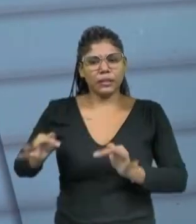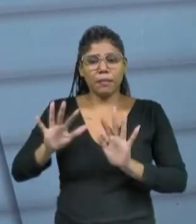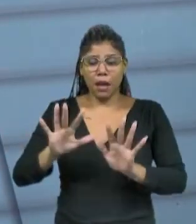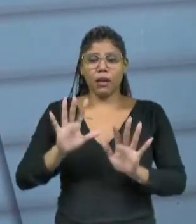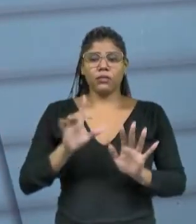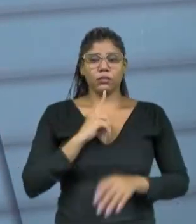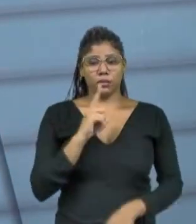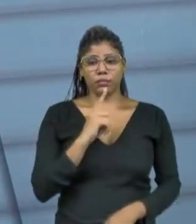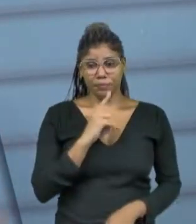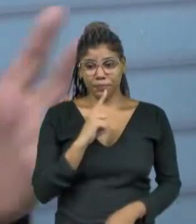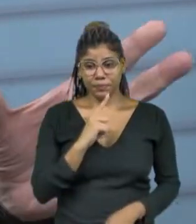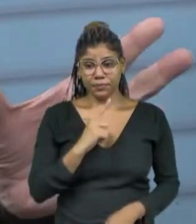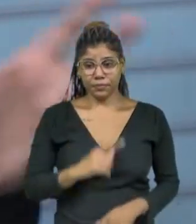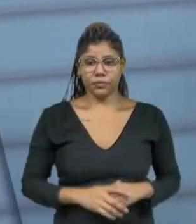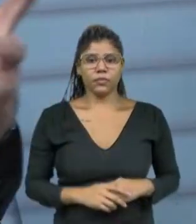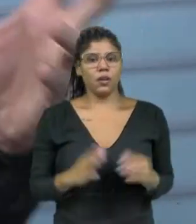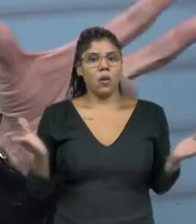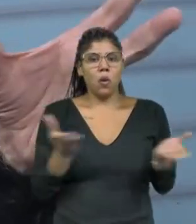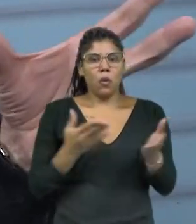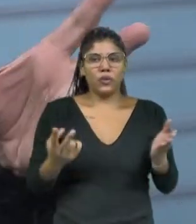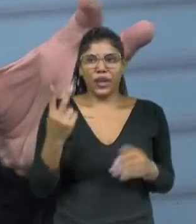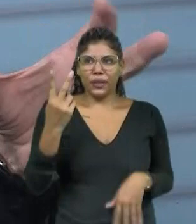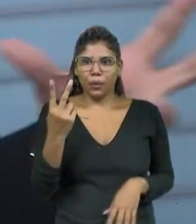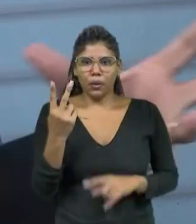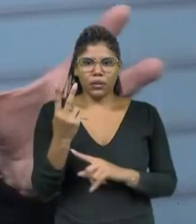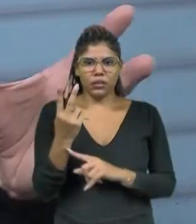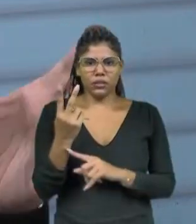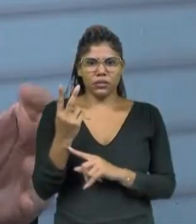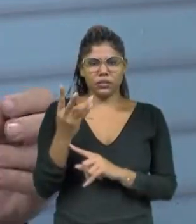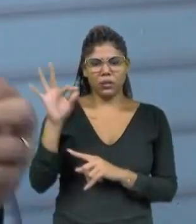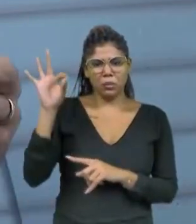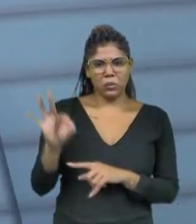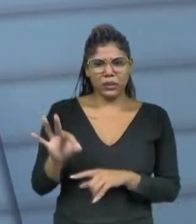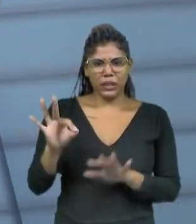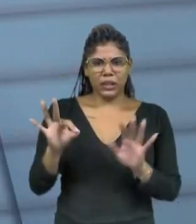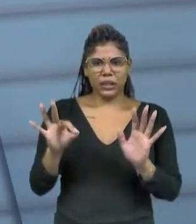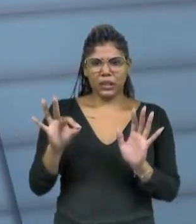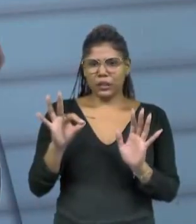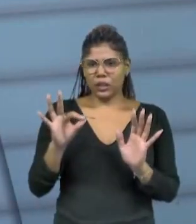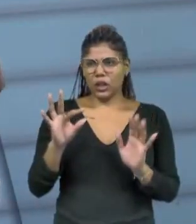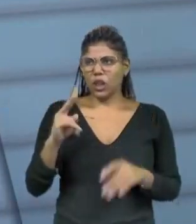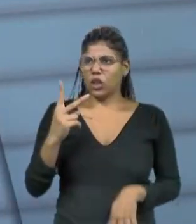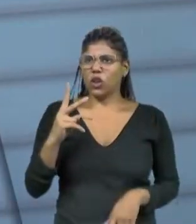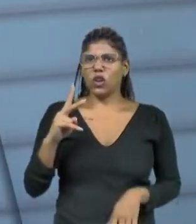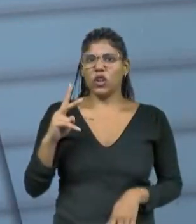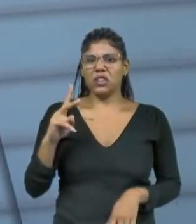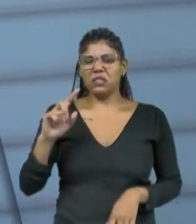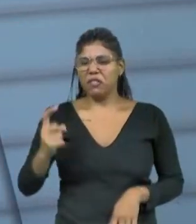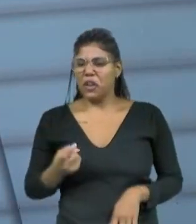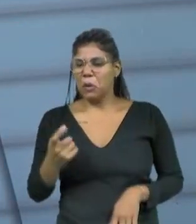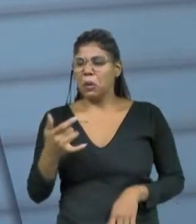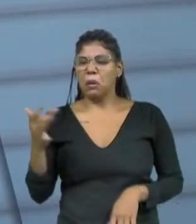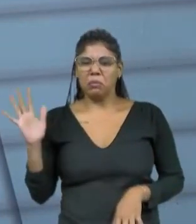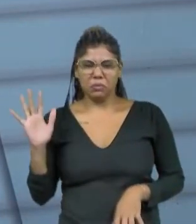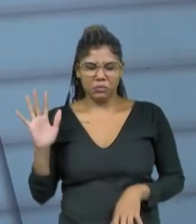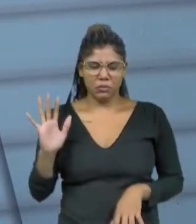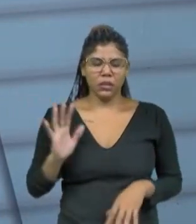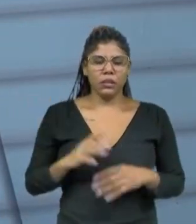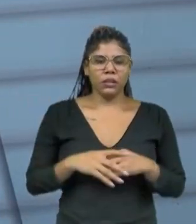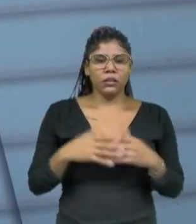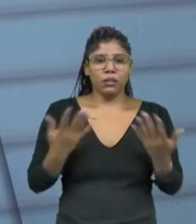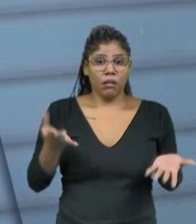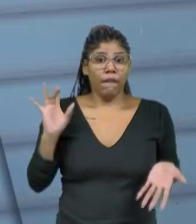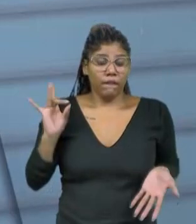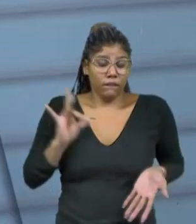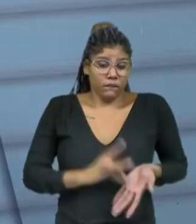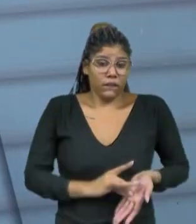crescendo. Então, hoje é 2, mas 2 é, vamos dizer assim, mas já é 2 e alguma coisa. Sei. Certo? Então, isso é um